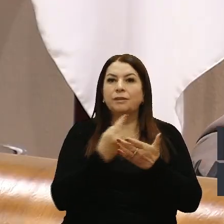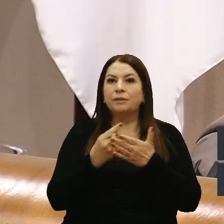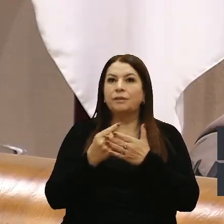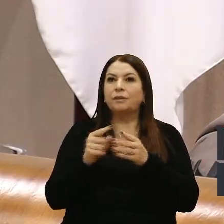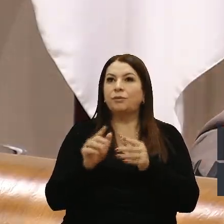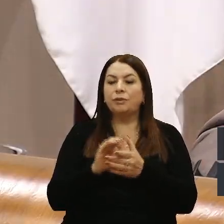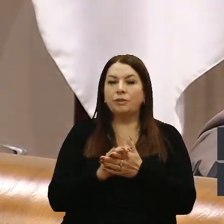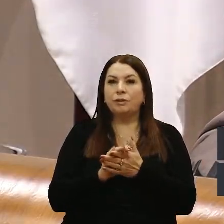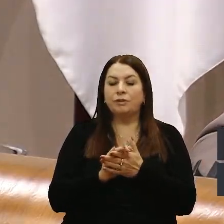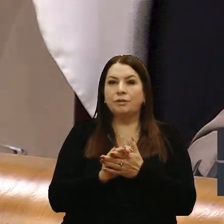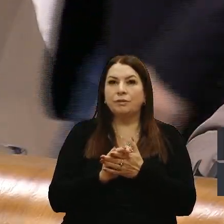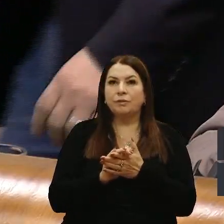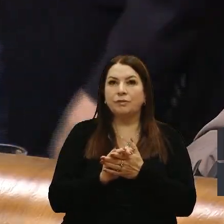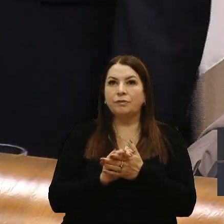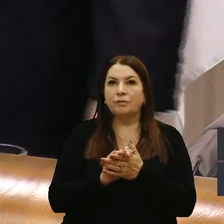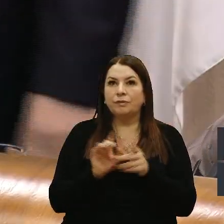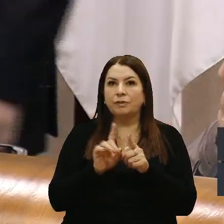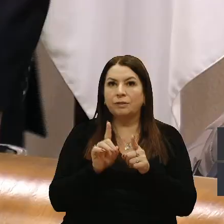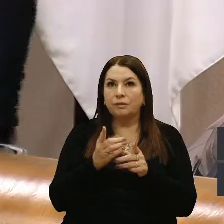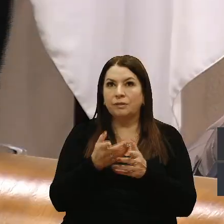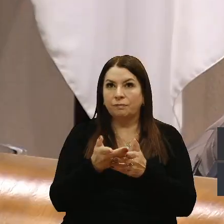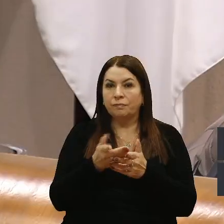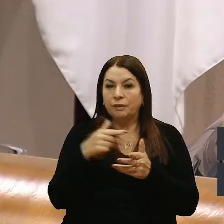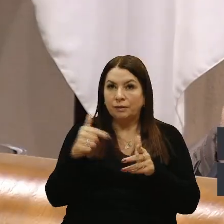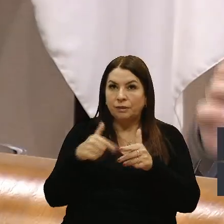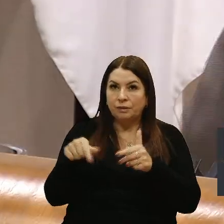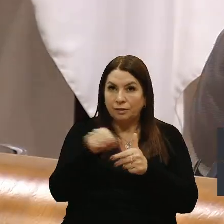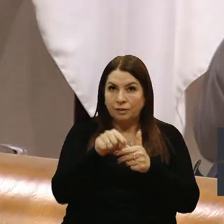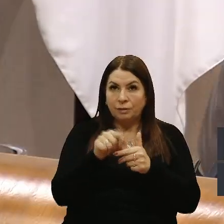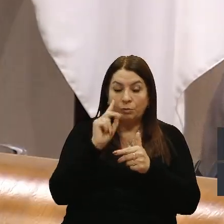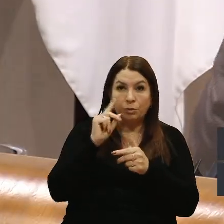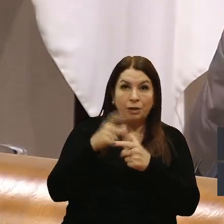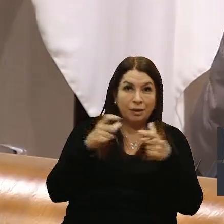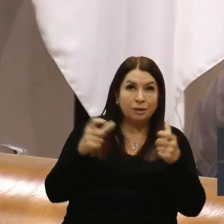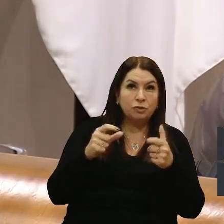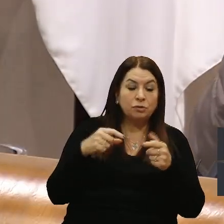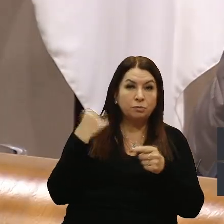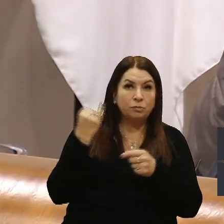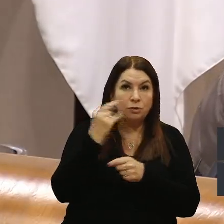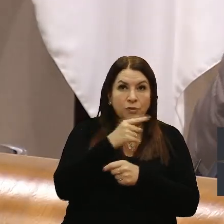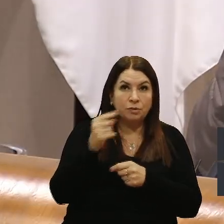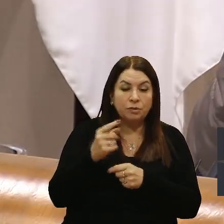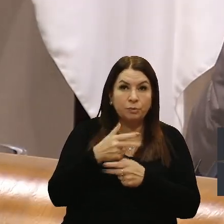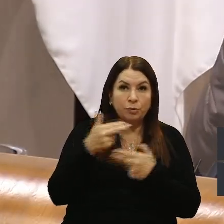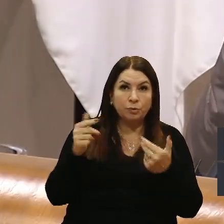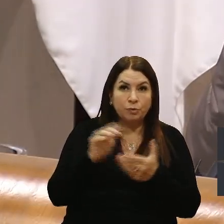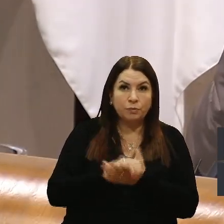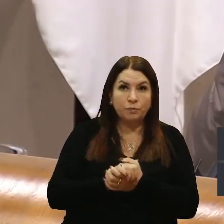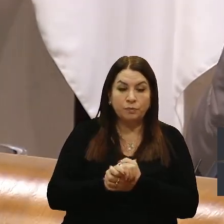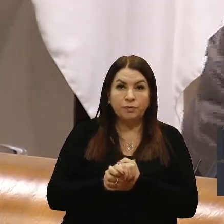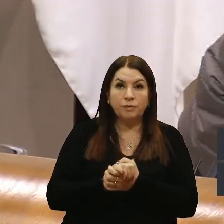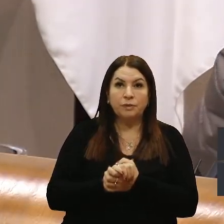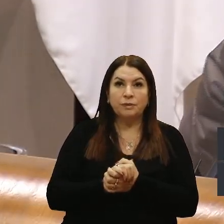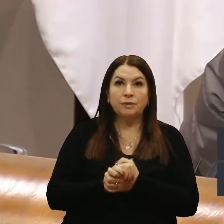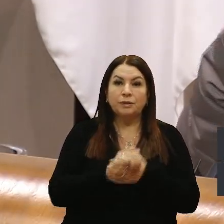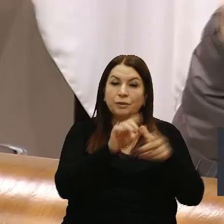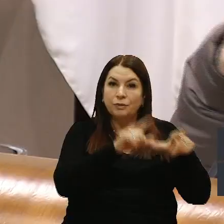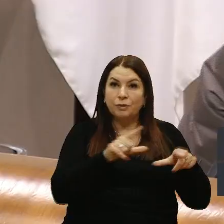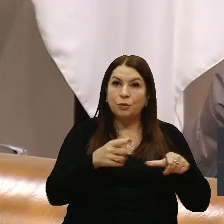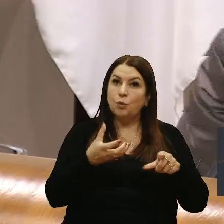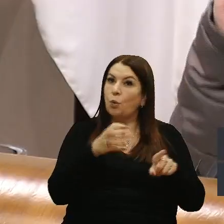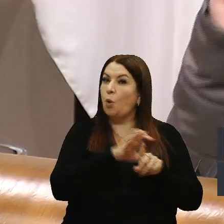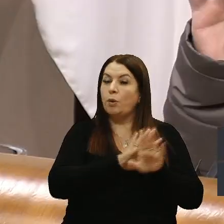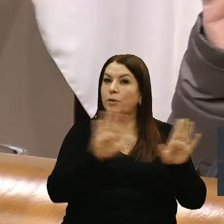Sol. E isso a gente precisa ficar muito atento aqui, porque a grande questão é a seguinte: uma coisa é a gente colocar... Eu sou contra